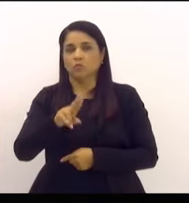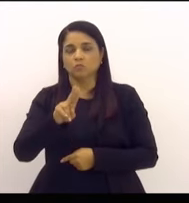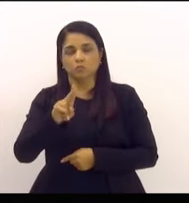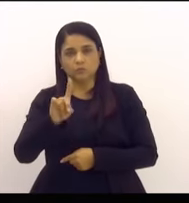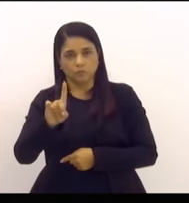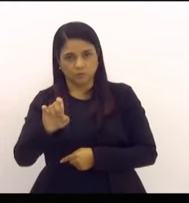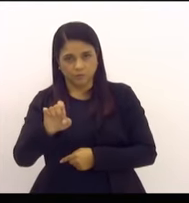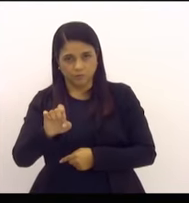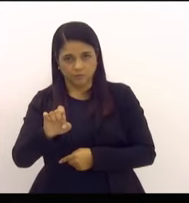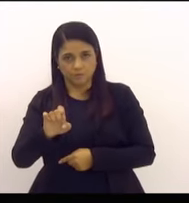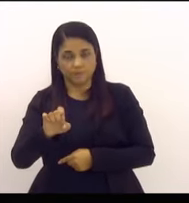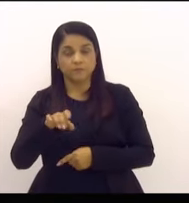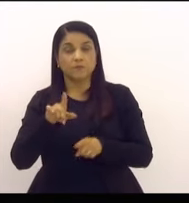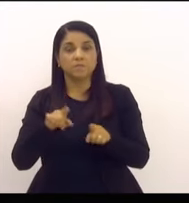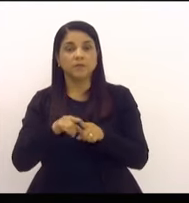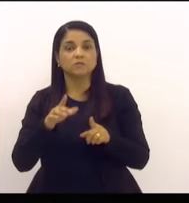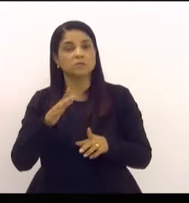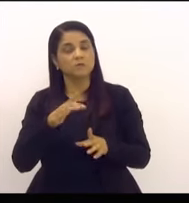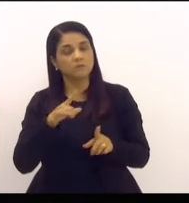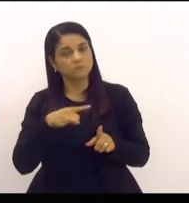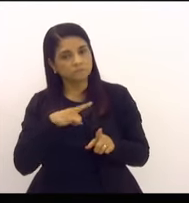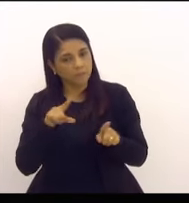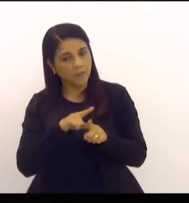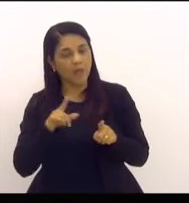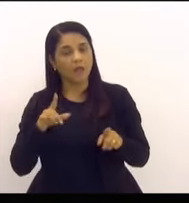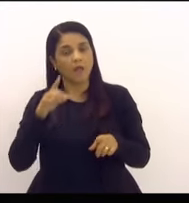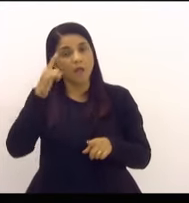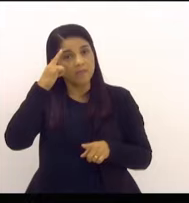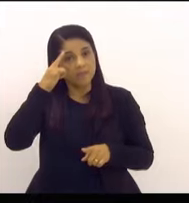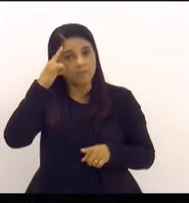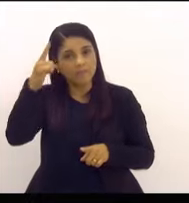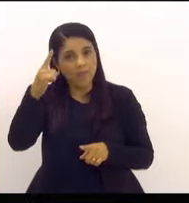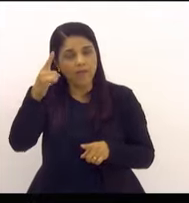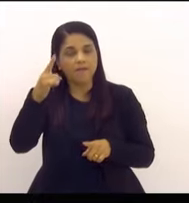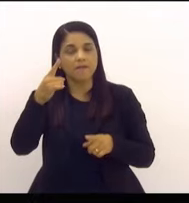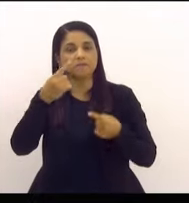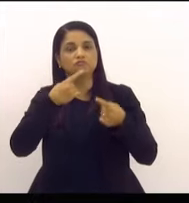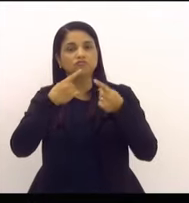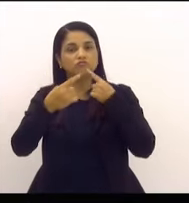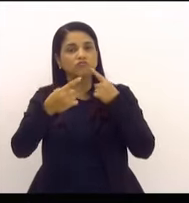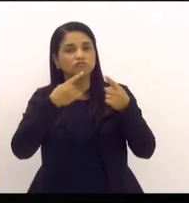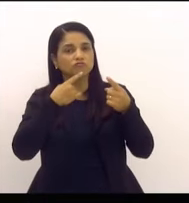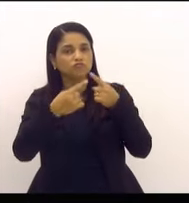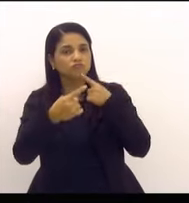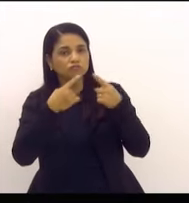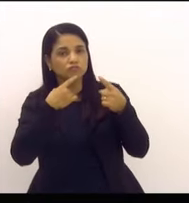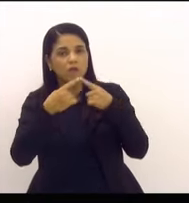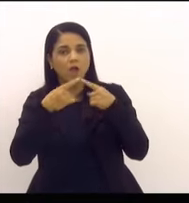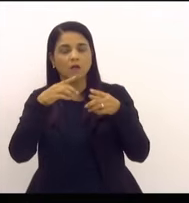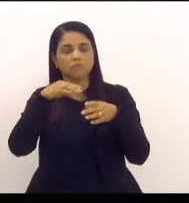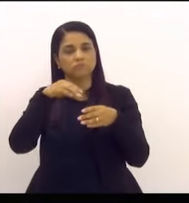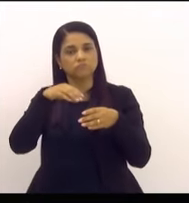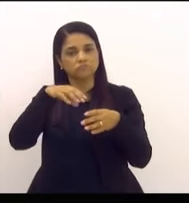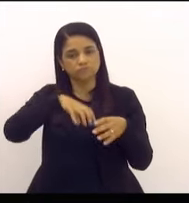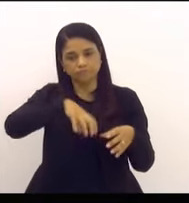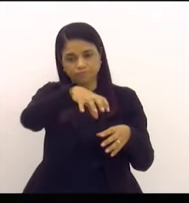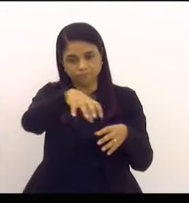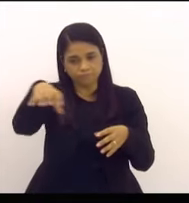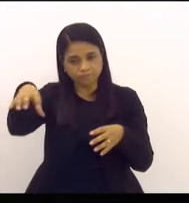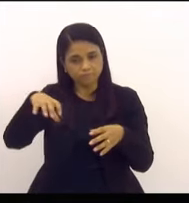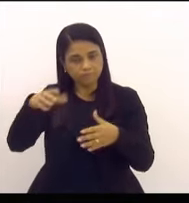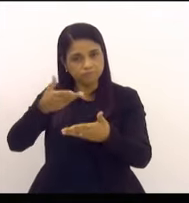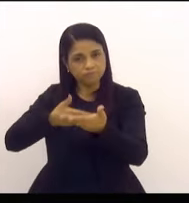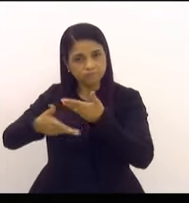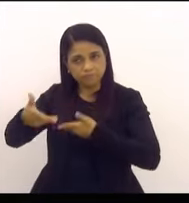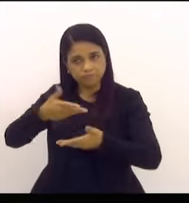totalidade. Nós somos salutar a ideia de um diálogo mais interregional. No